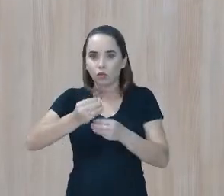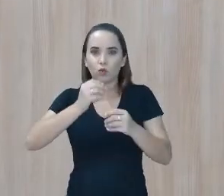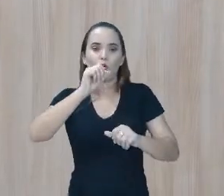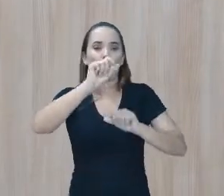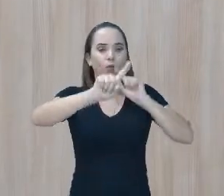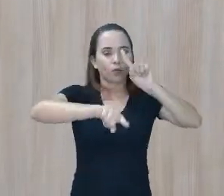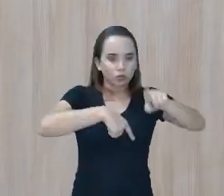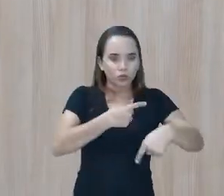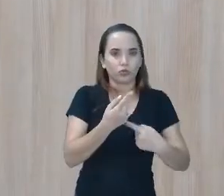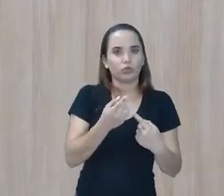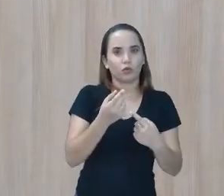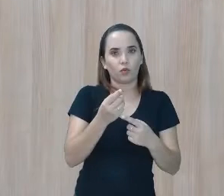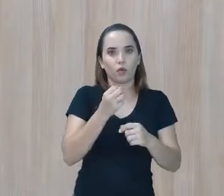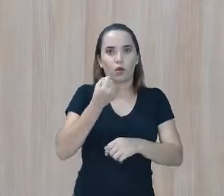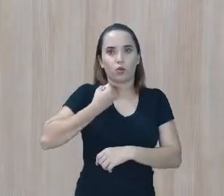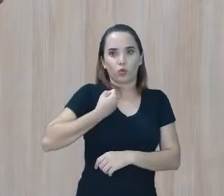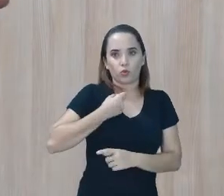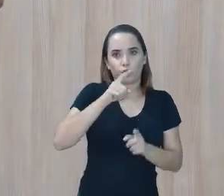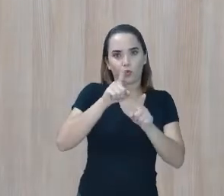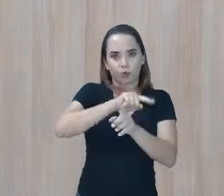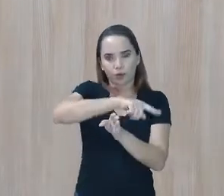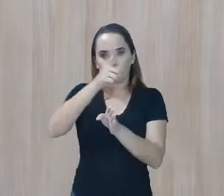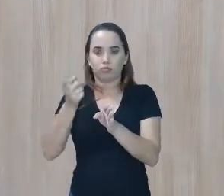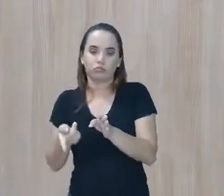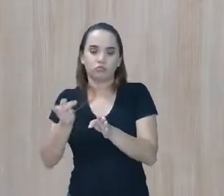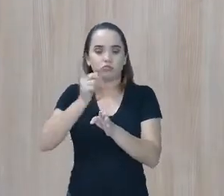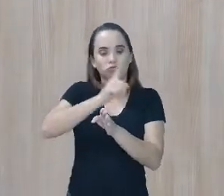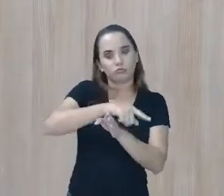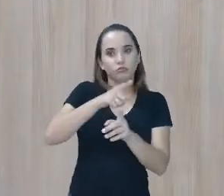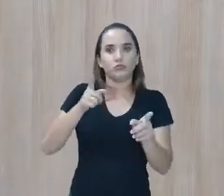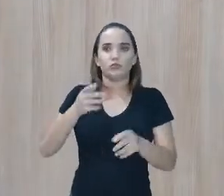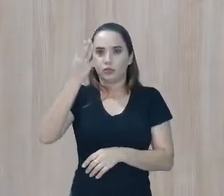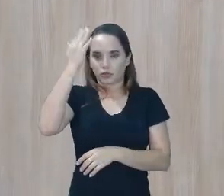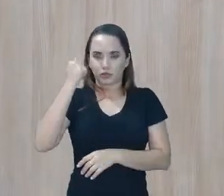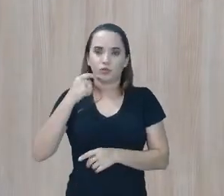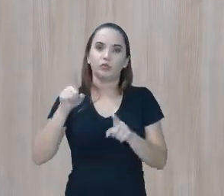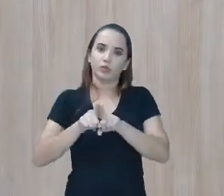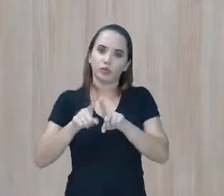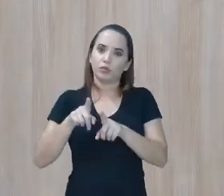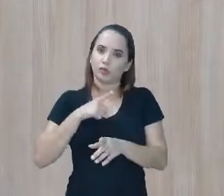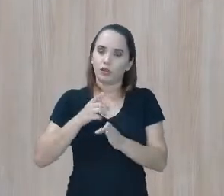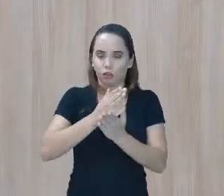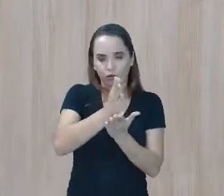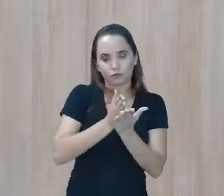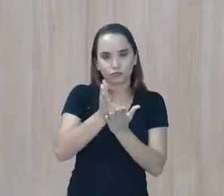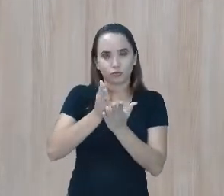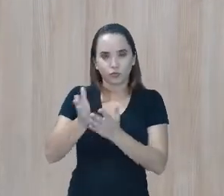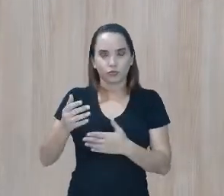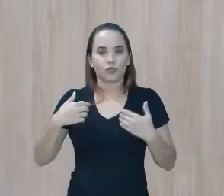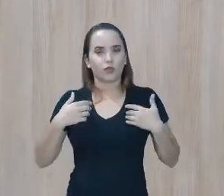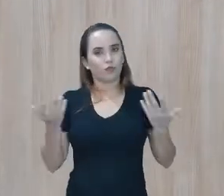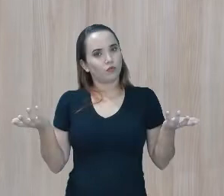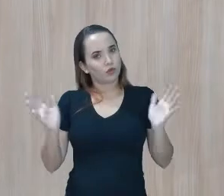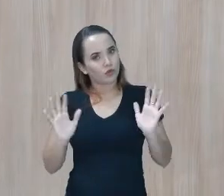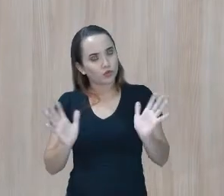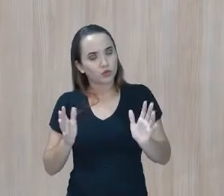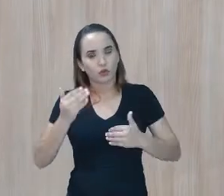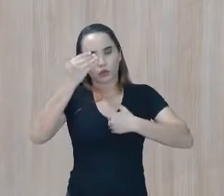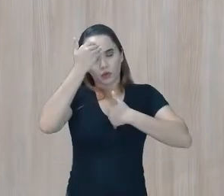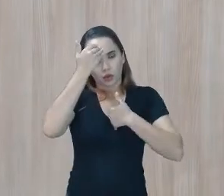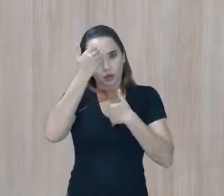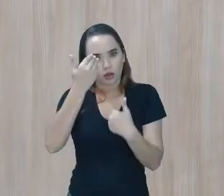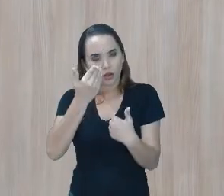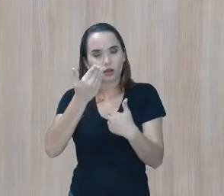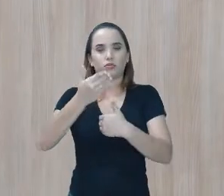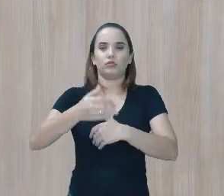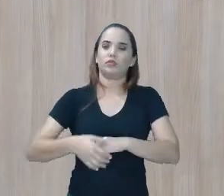número decimal em uma fração e saber que você tem alguns caminhos, tá certo? Eu me despeço por aqui,